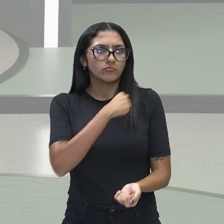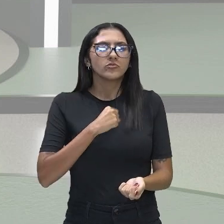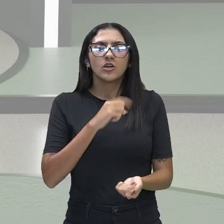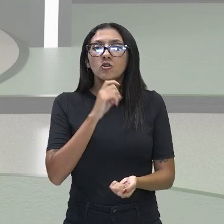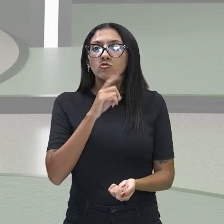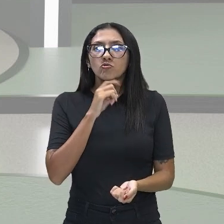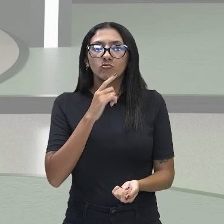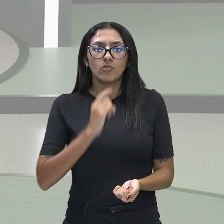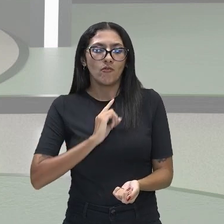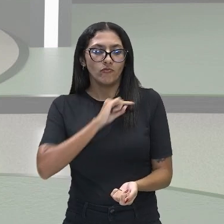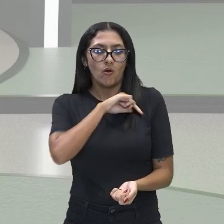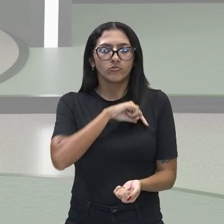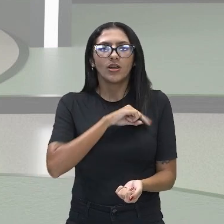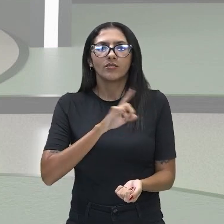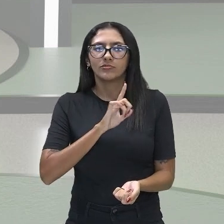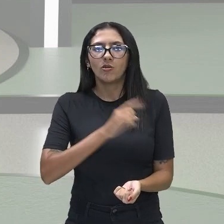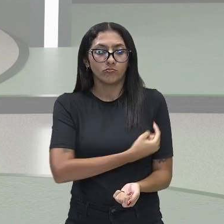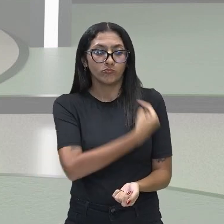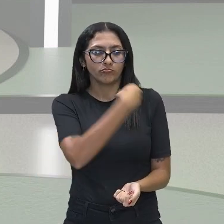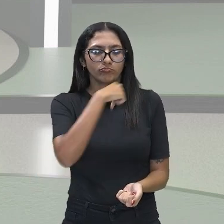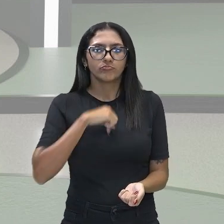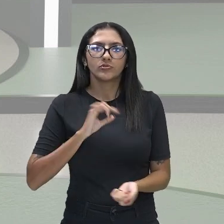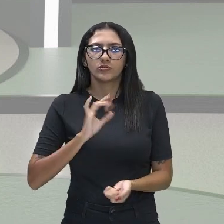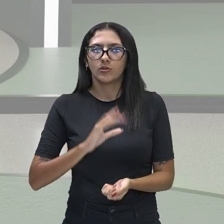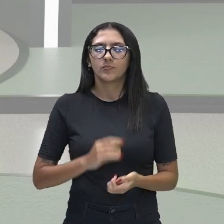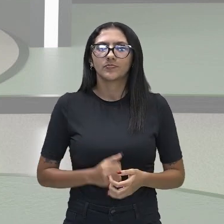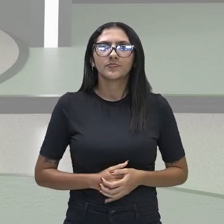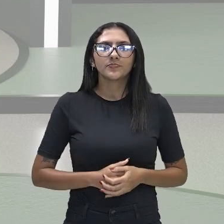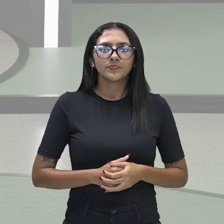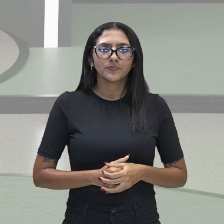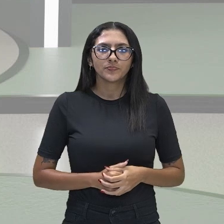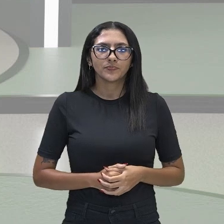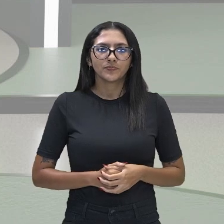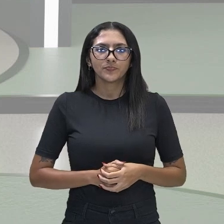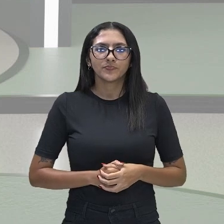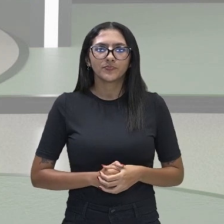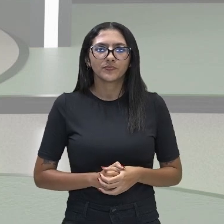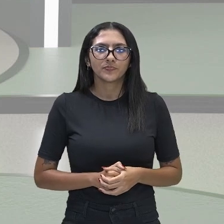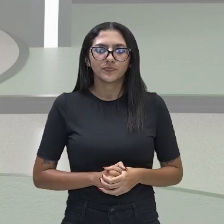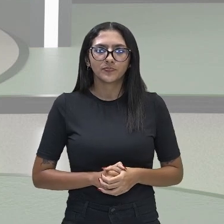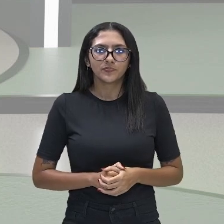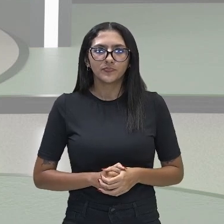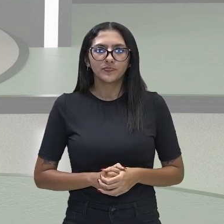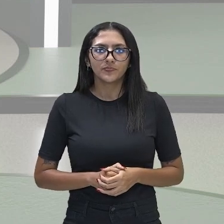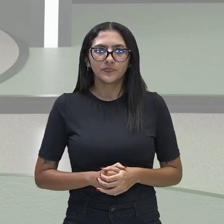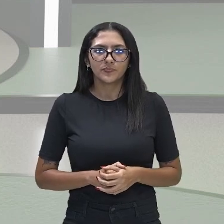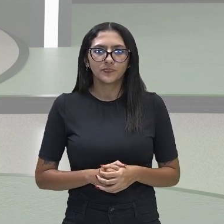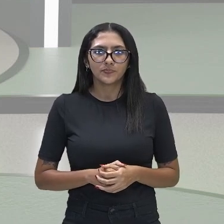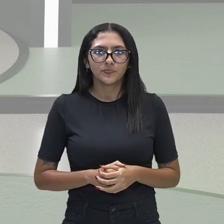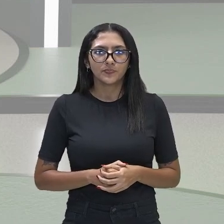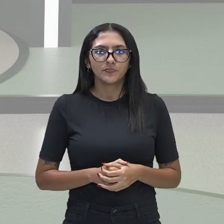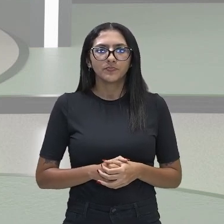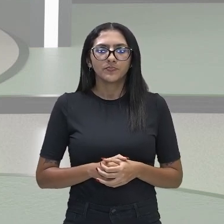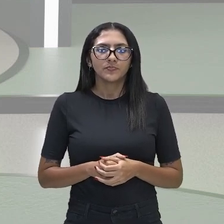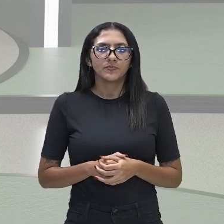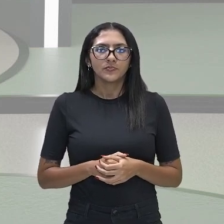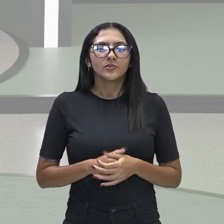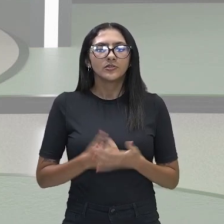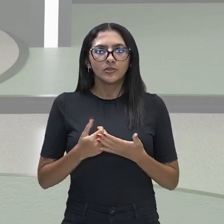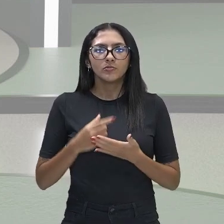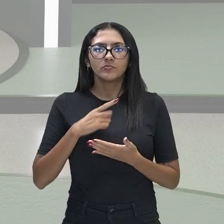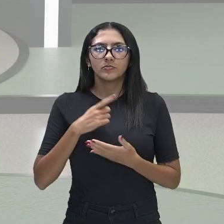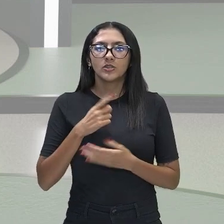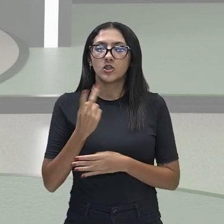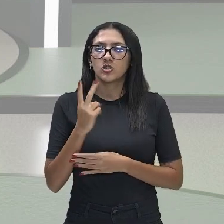consiga retornar, certo? Então, nós temos, basicamente, dois